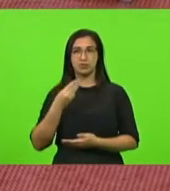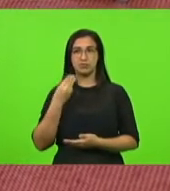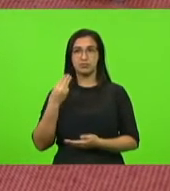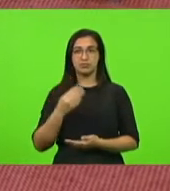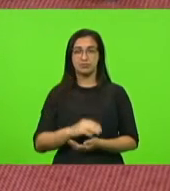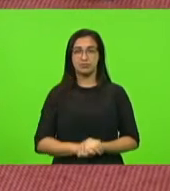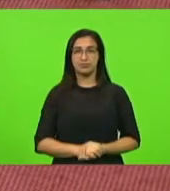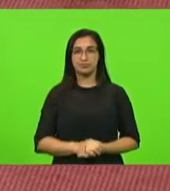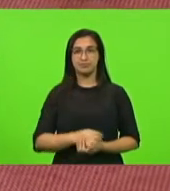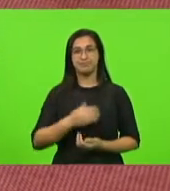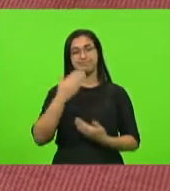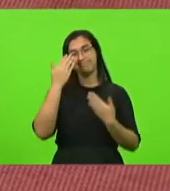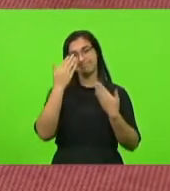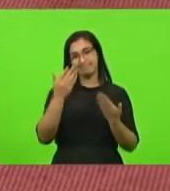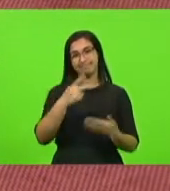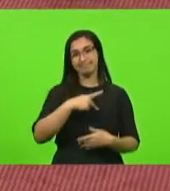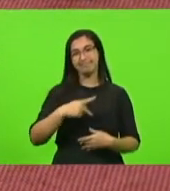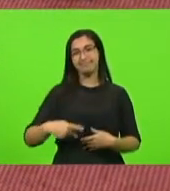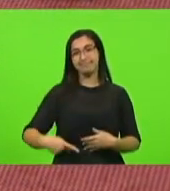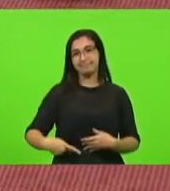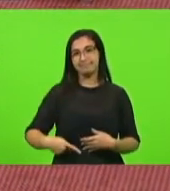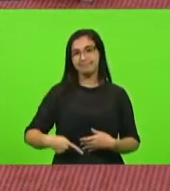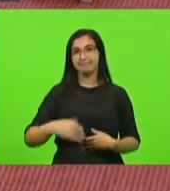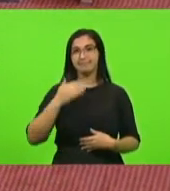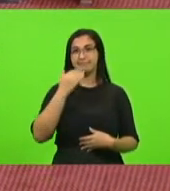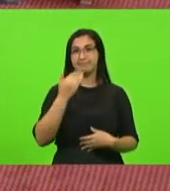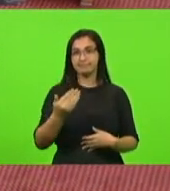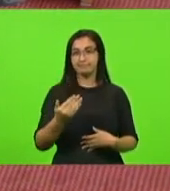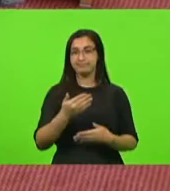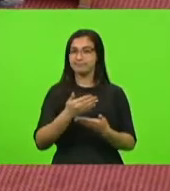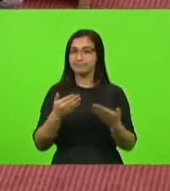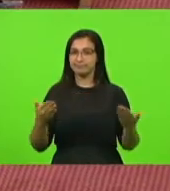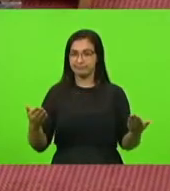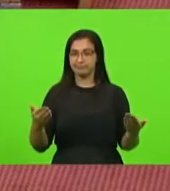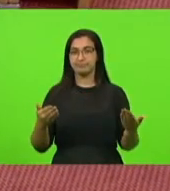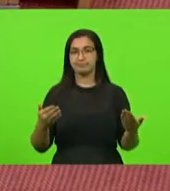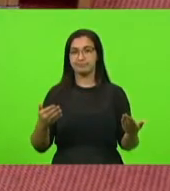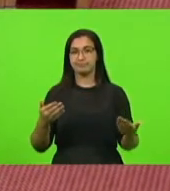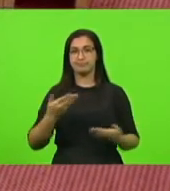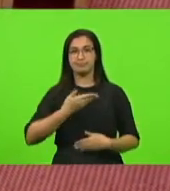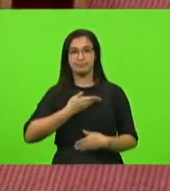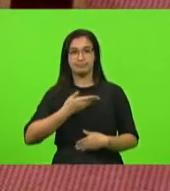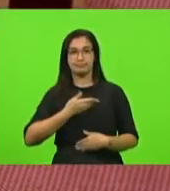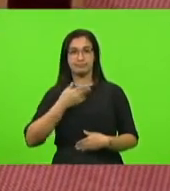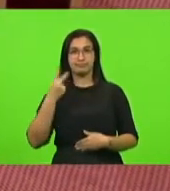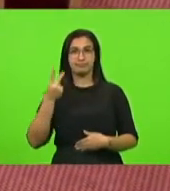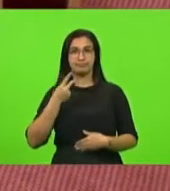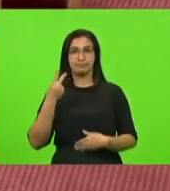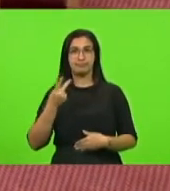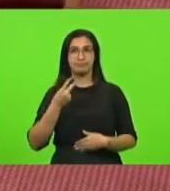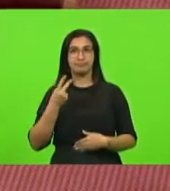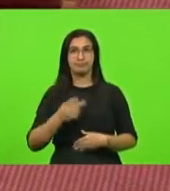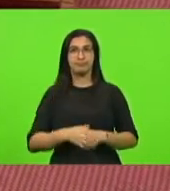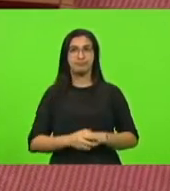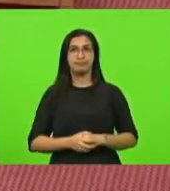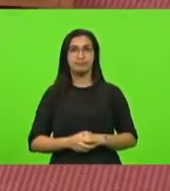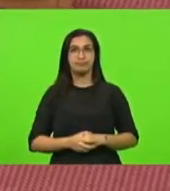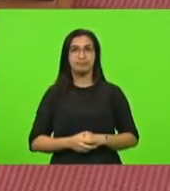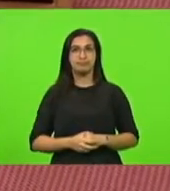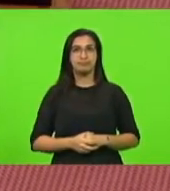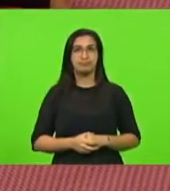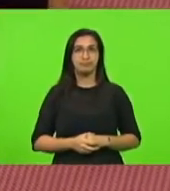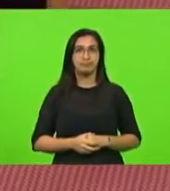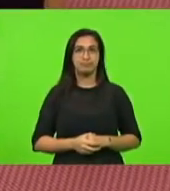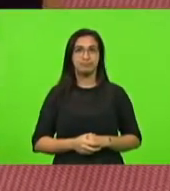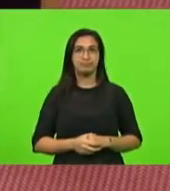Obrigado, presidente. Peço a vênia dos nobres colegas sobre este pedido de